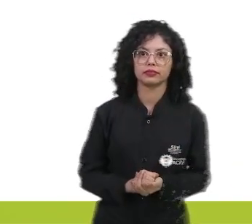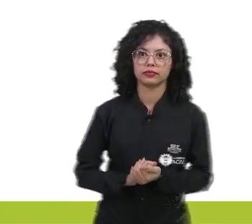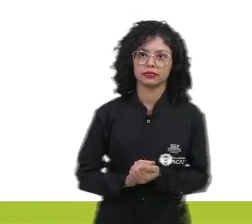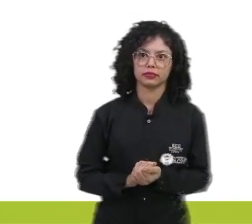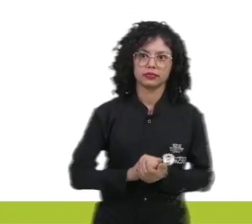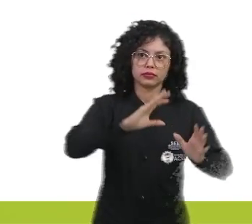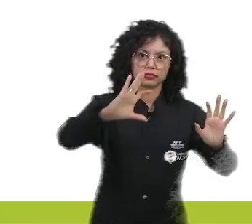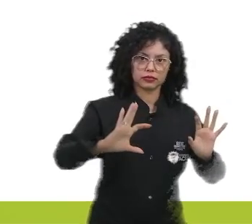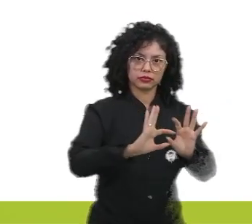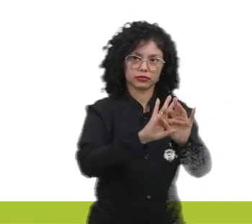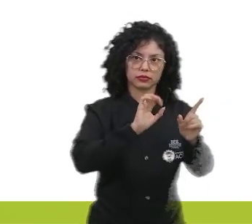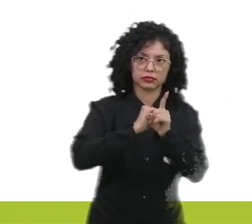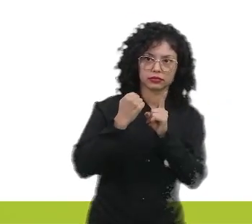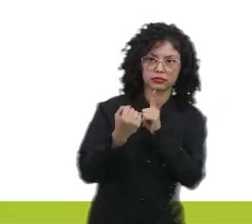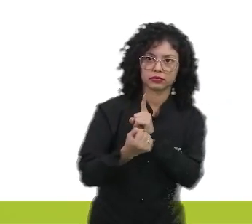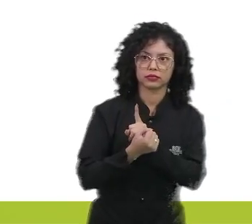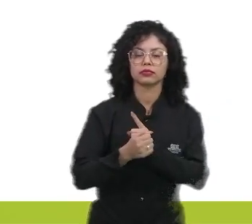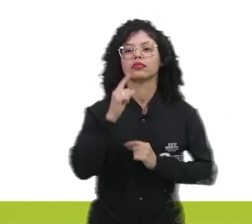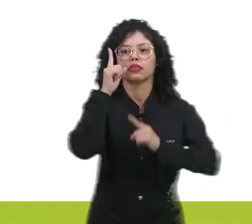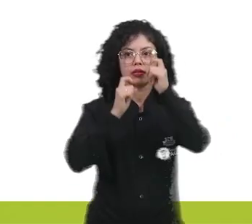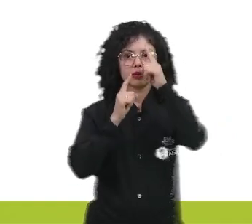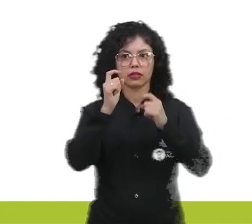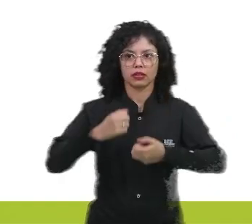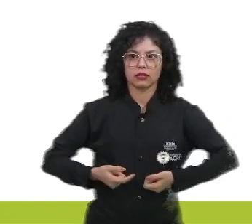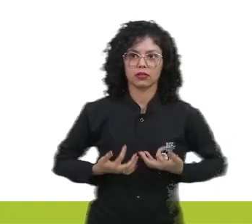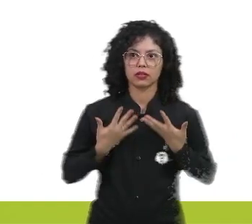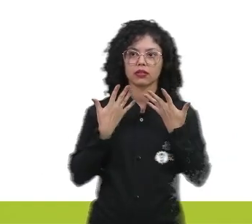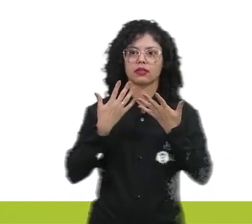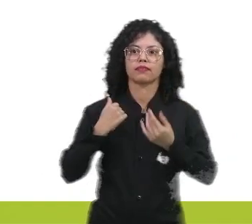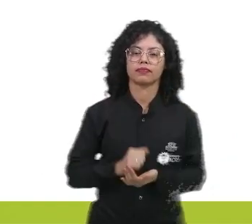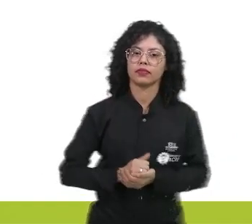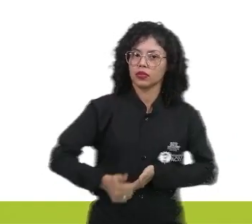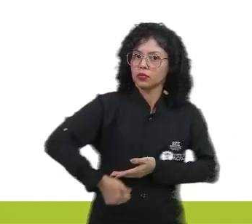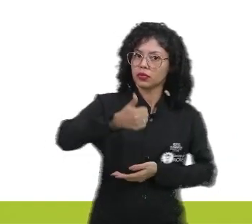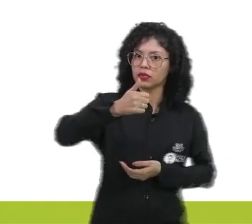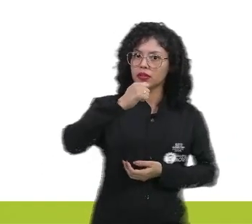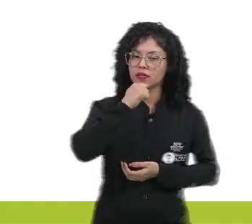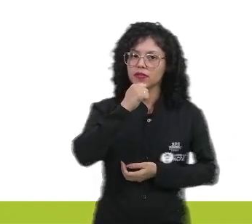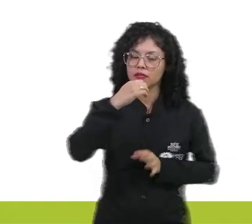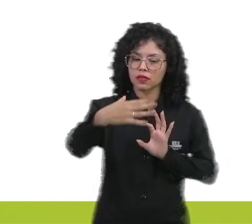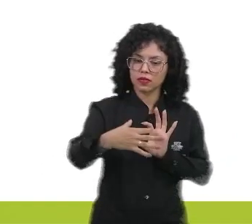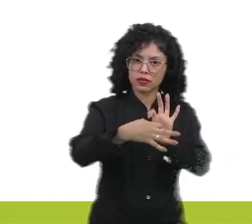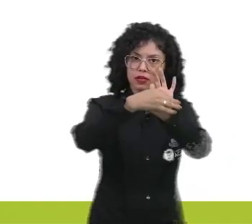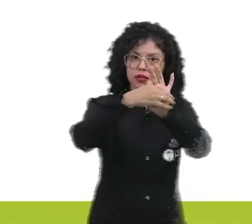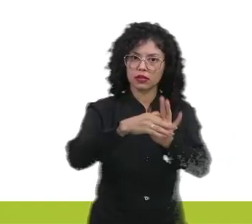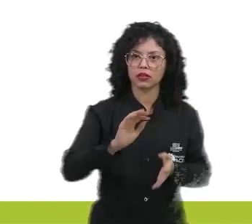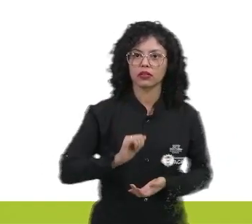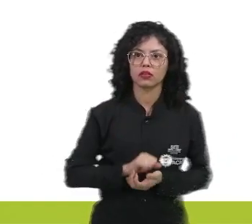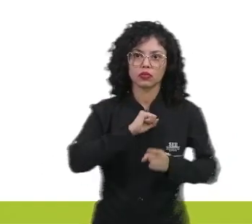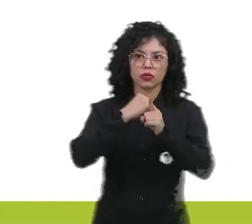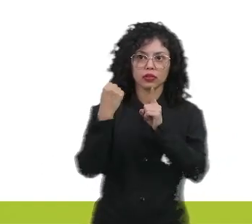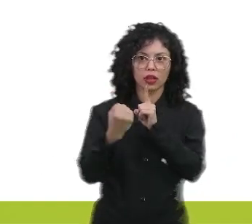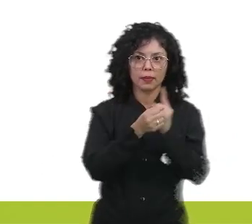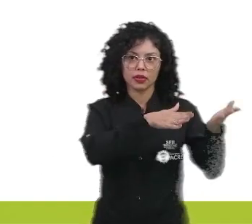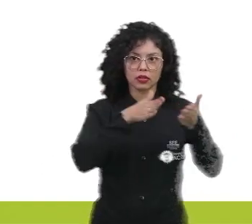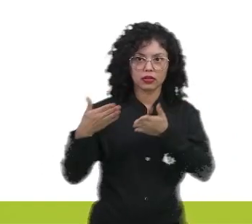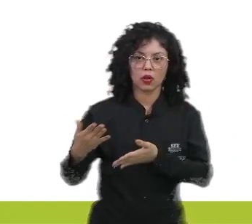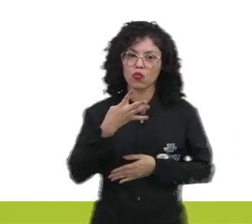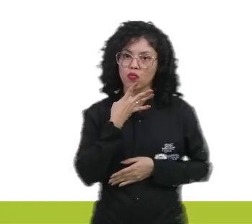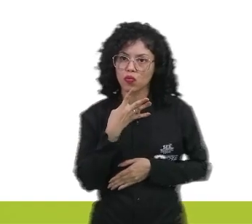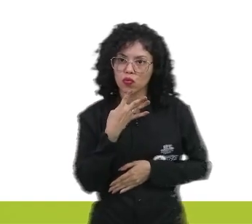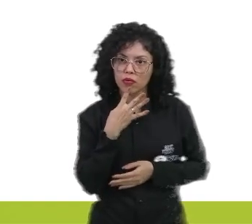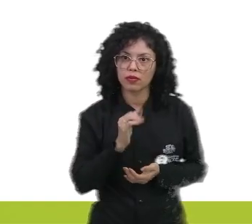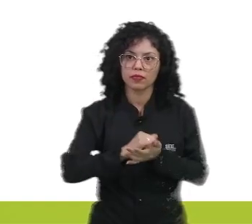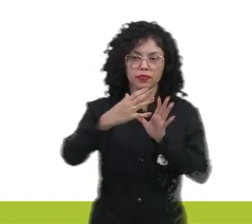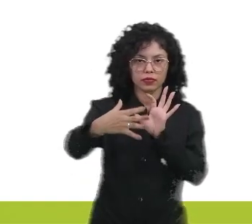caso, a interação social. A expressão emocional afeta positivamente as interações sociais. A partir do momento em que a gente se conhece